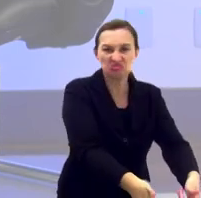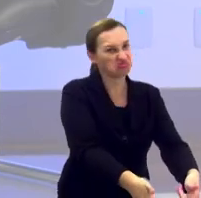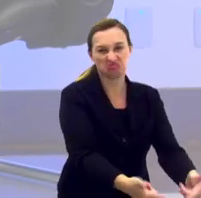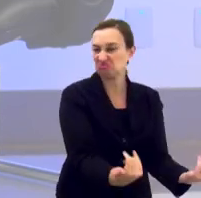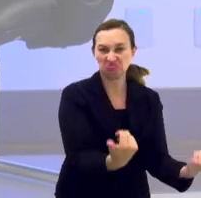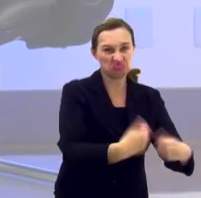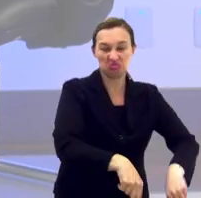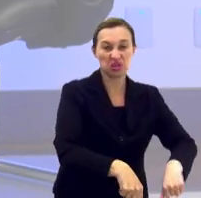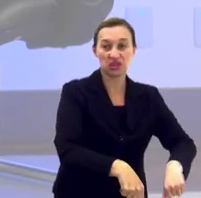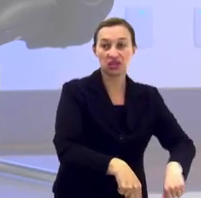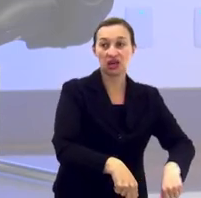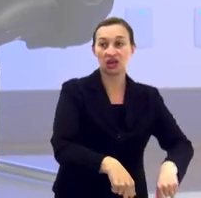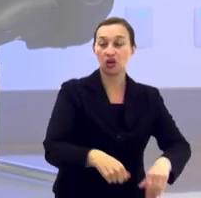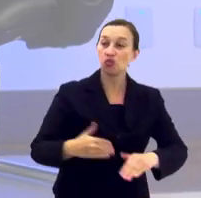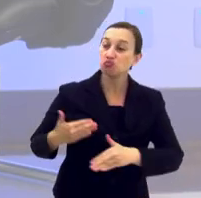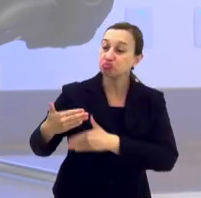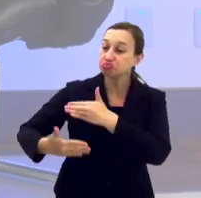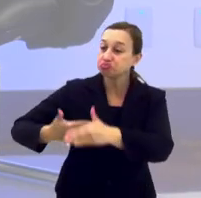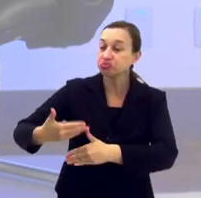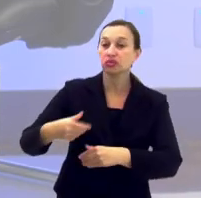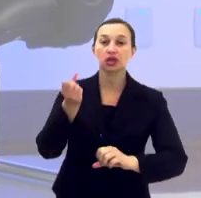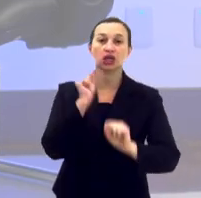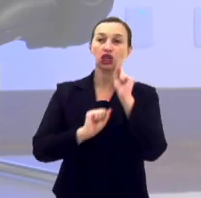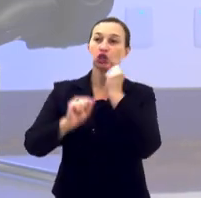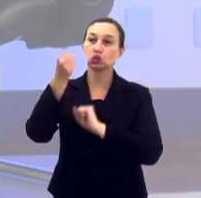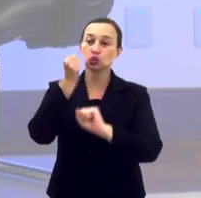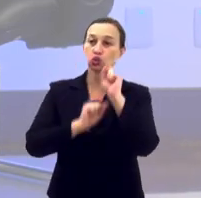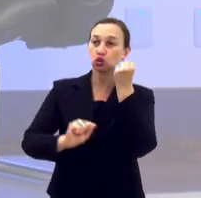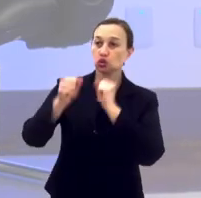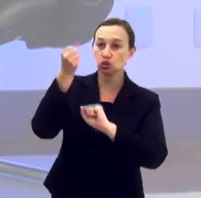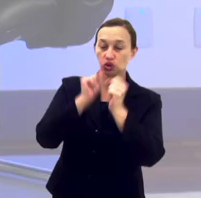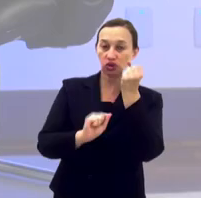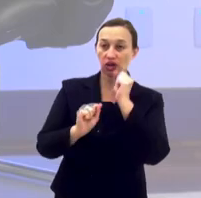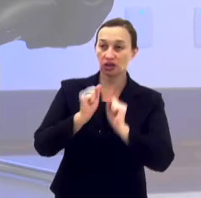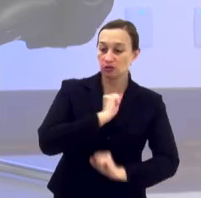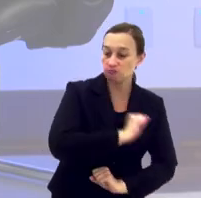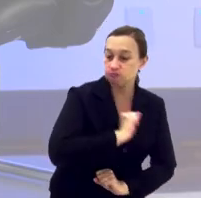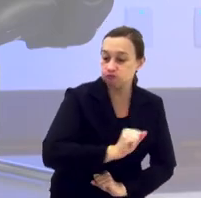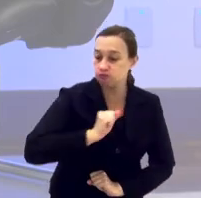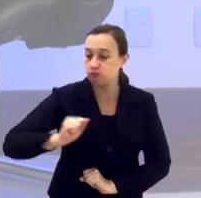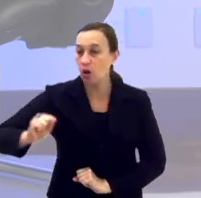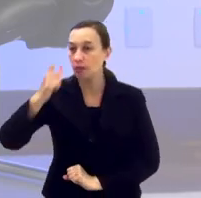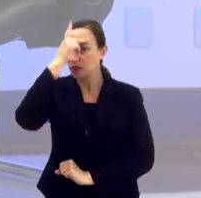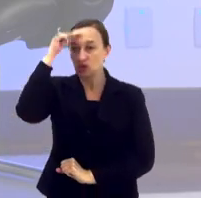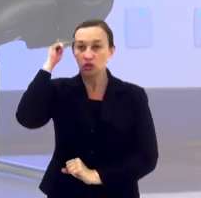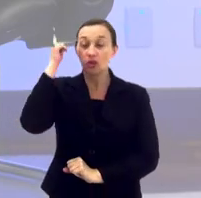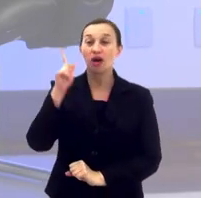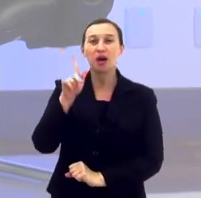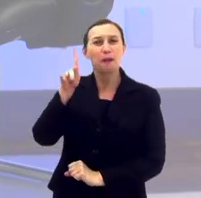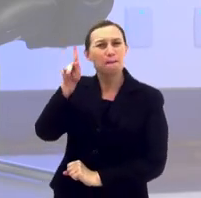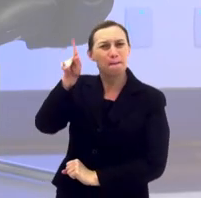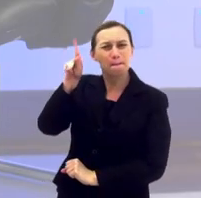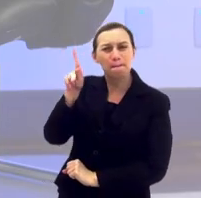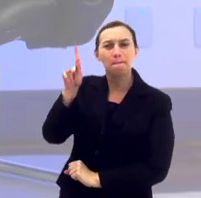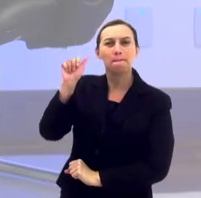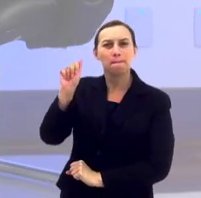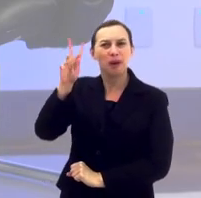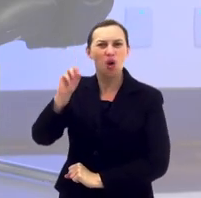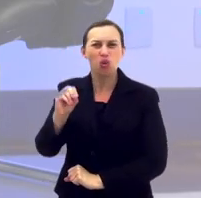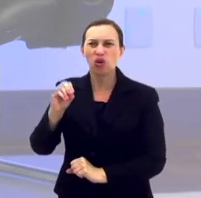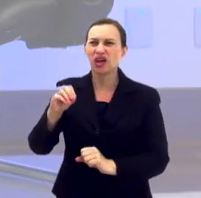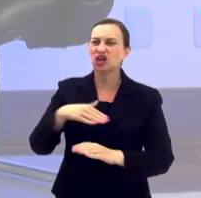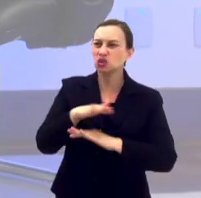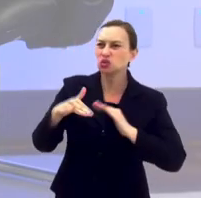isso custava muito. Então, eles fizeram um processo industrial de matar pessoas, de morte. Paulo, isso